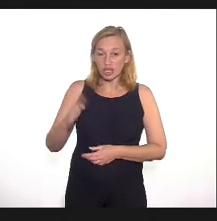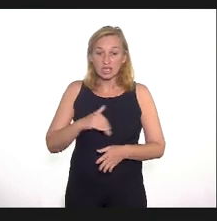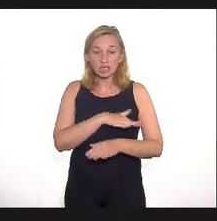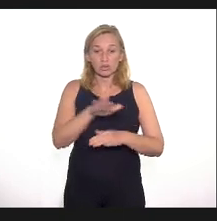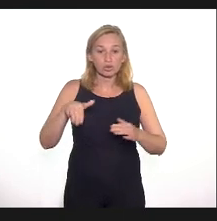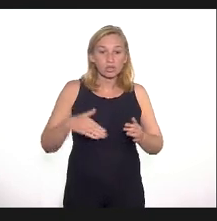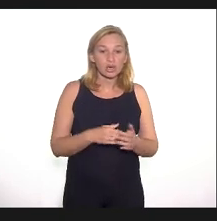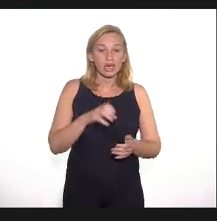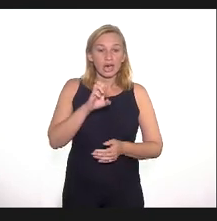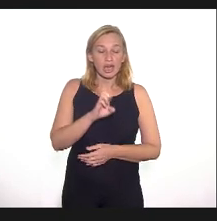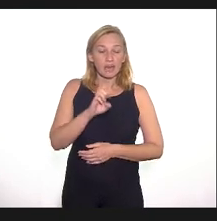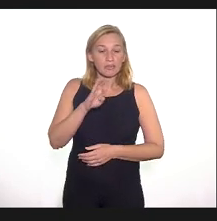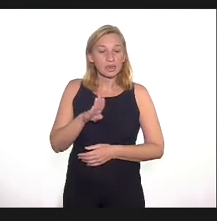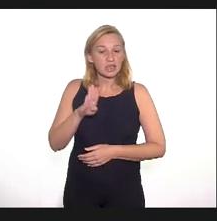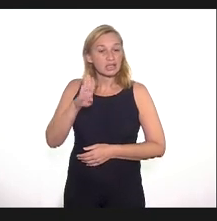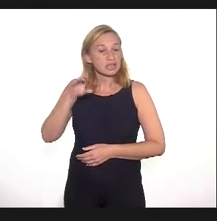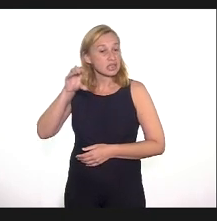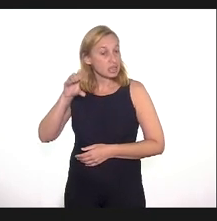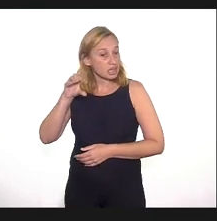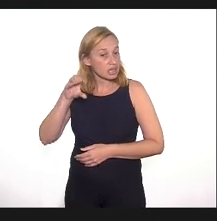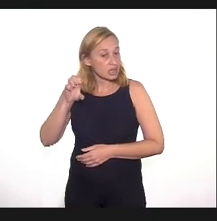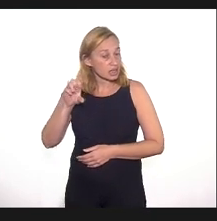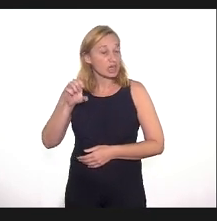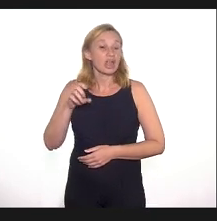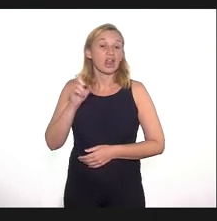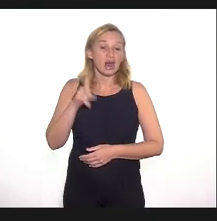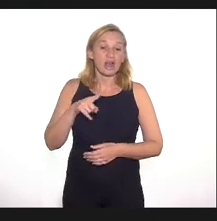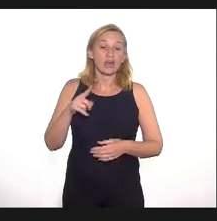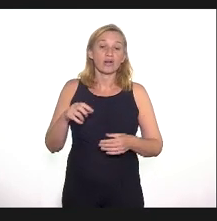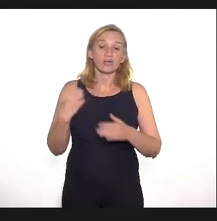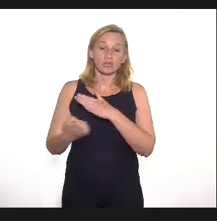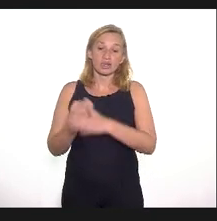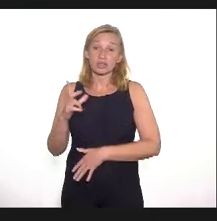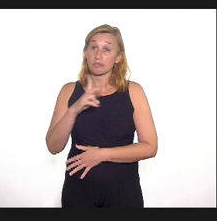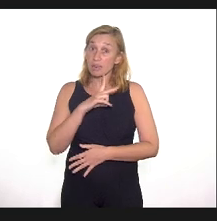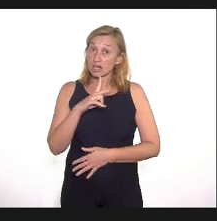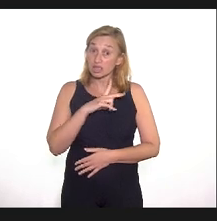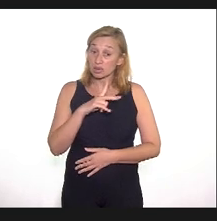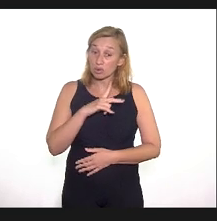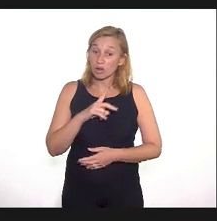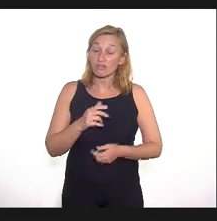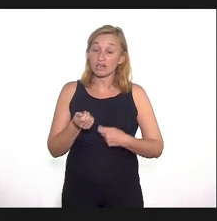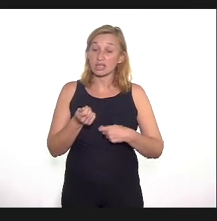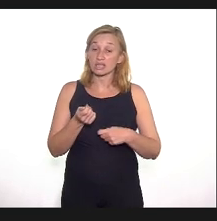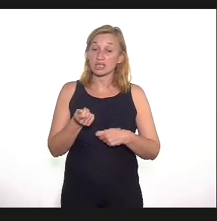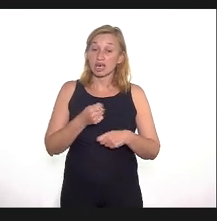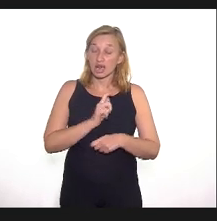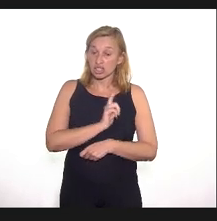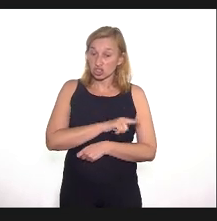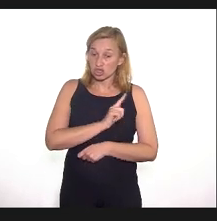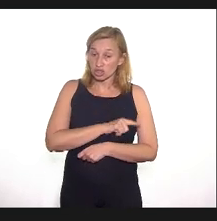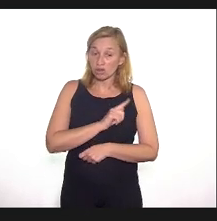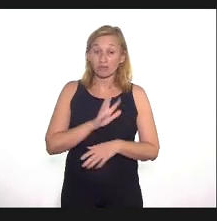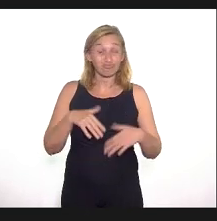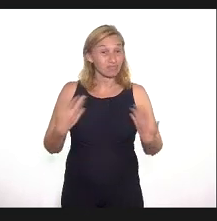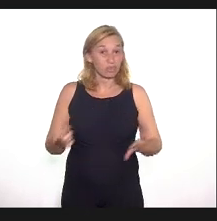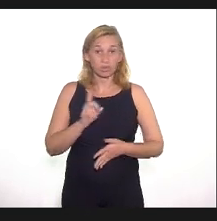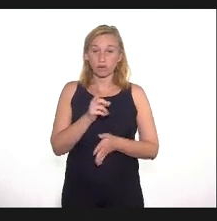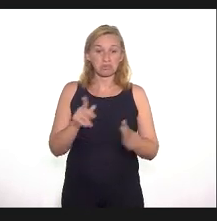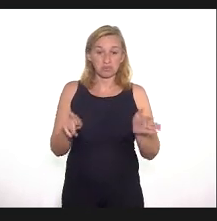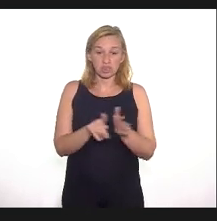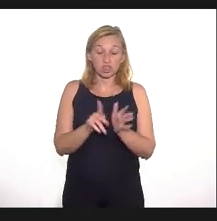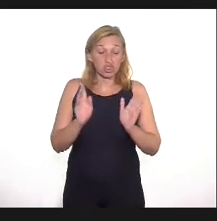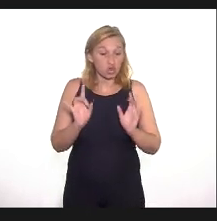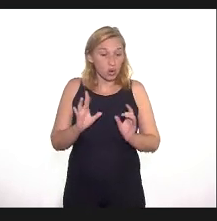a EBSER, que é uma empresa privada, faz a gestão. Então, isso não é de hoje, que a